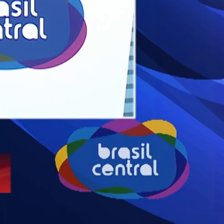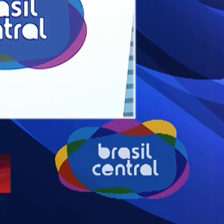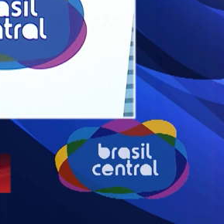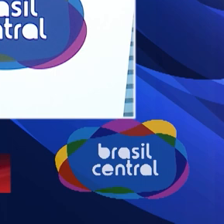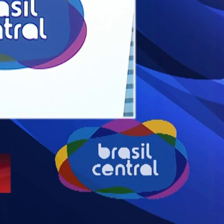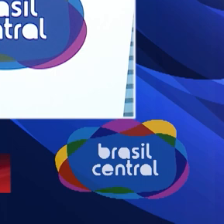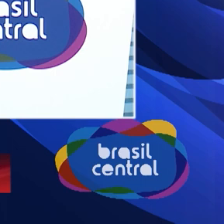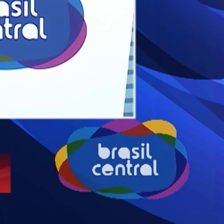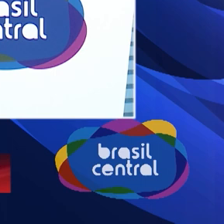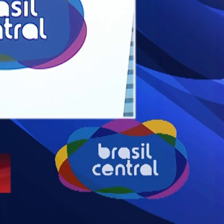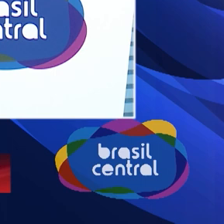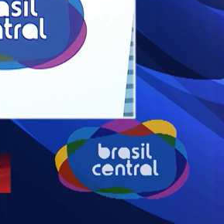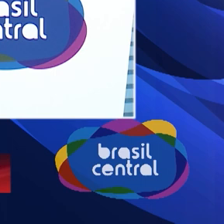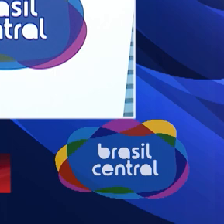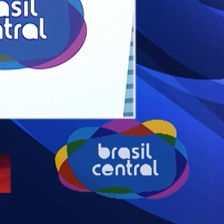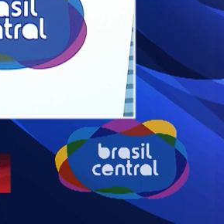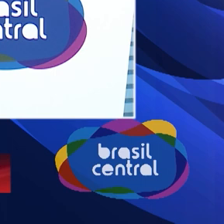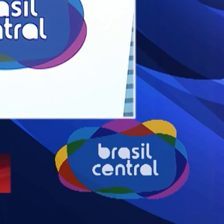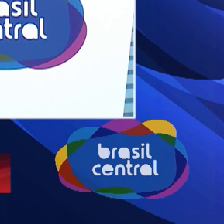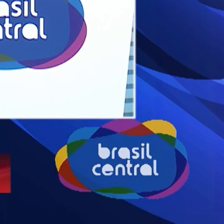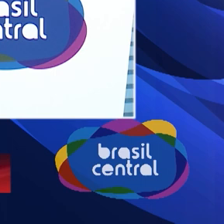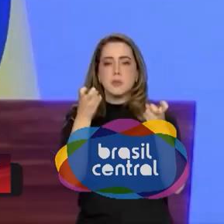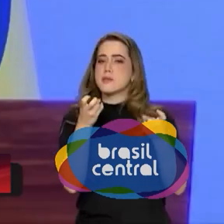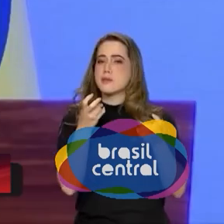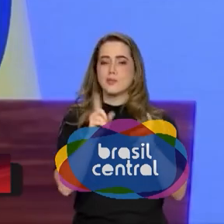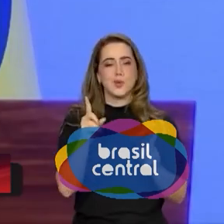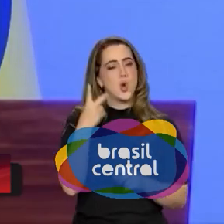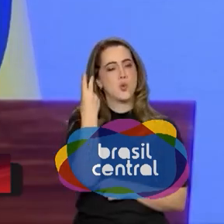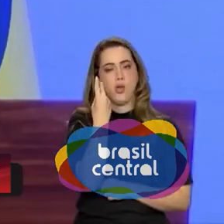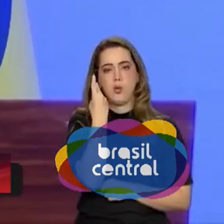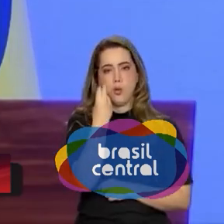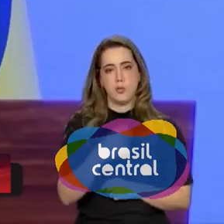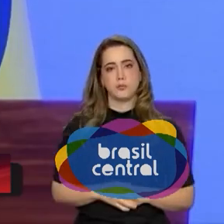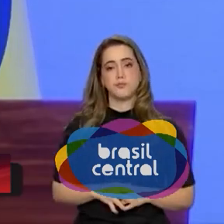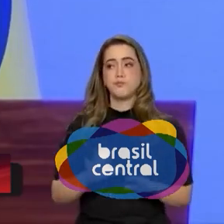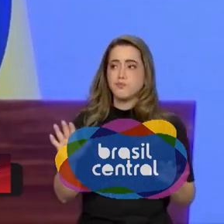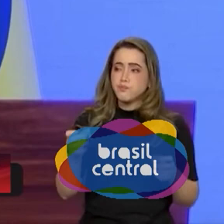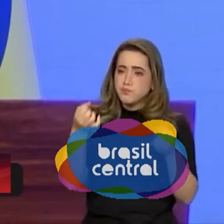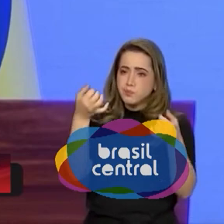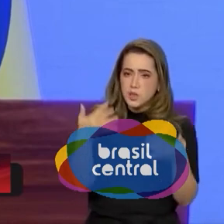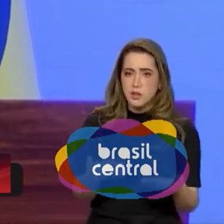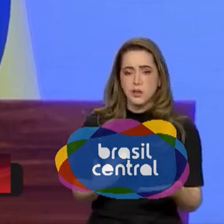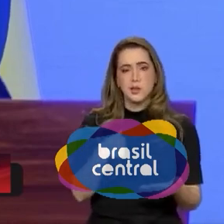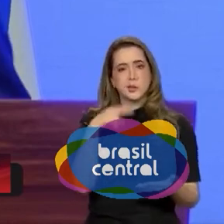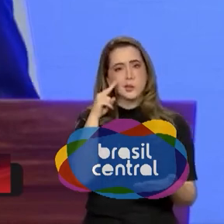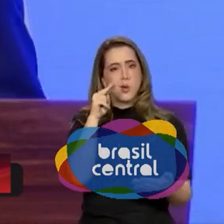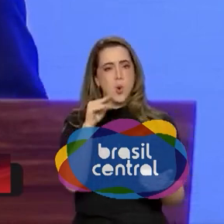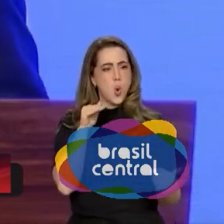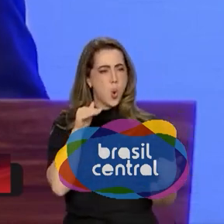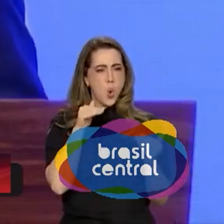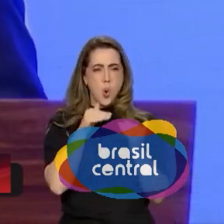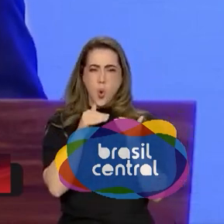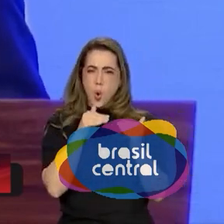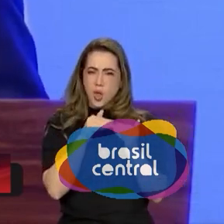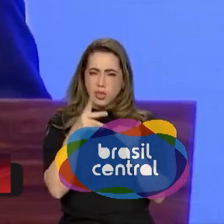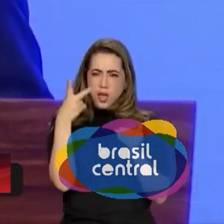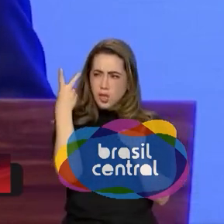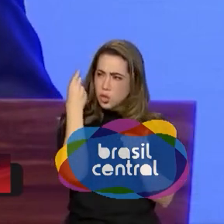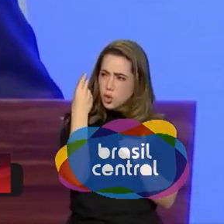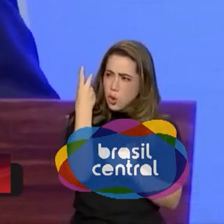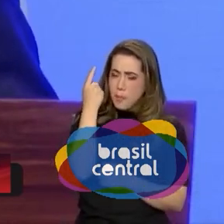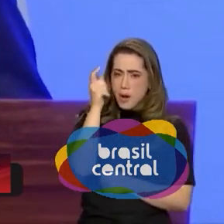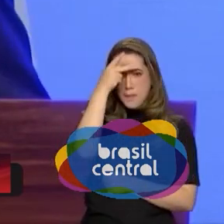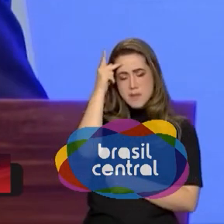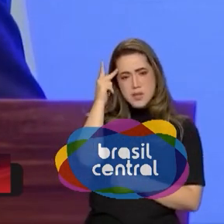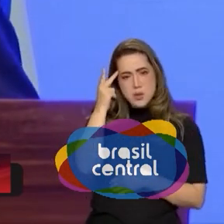coisa. Vamos acompanhar a fala de Lula sobre a pobreza. Eu não consigo me conformar que é normal um